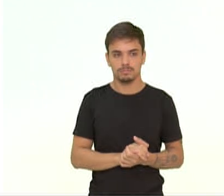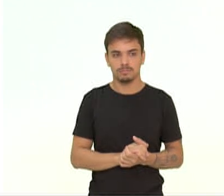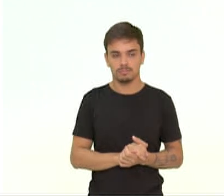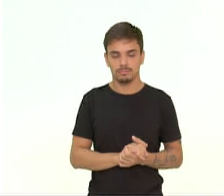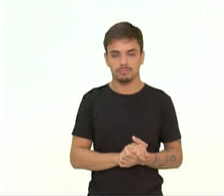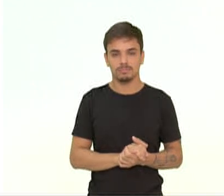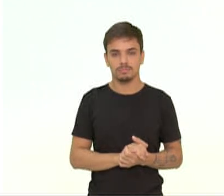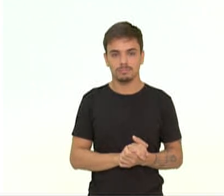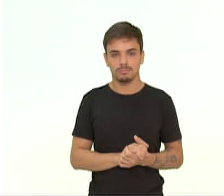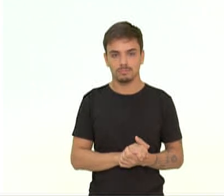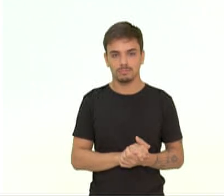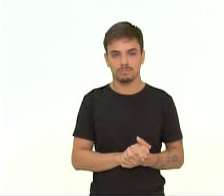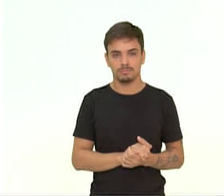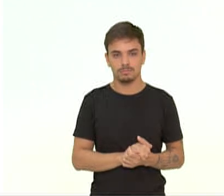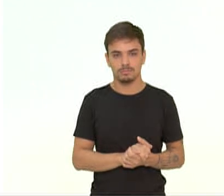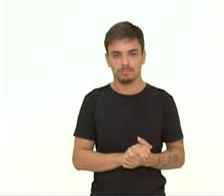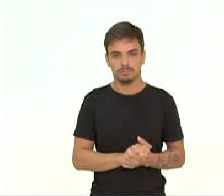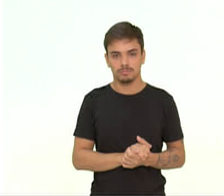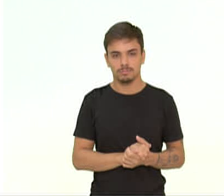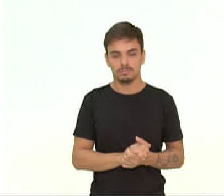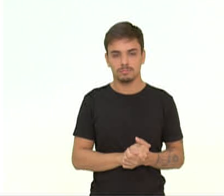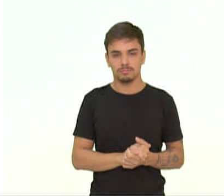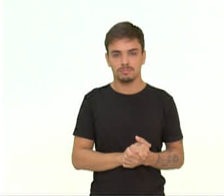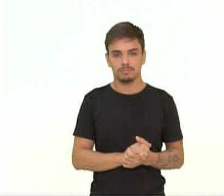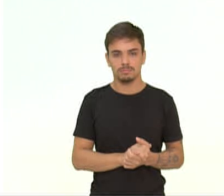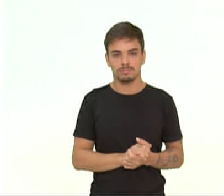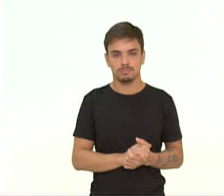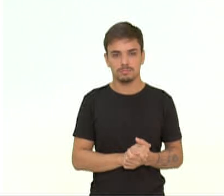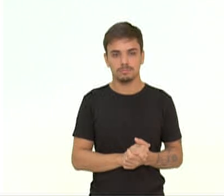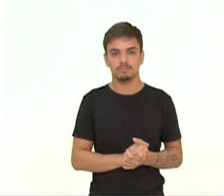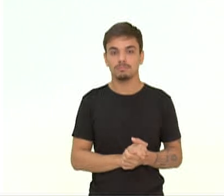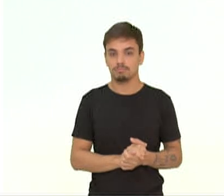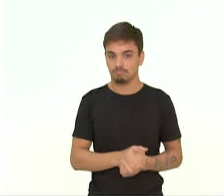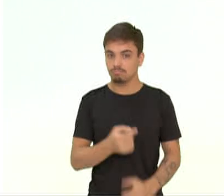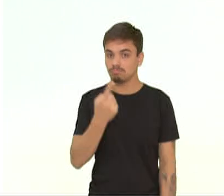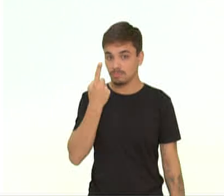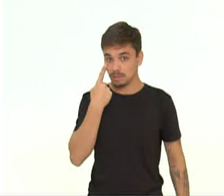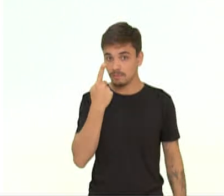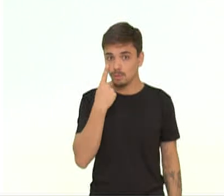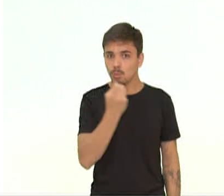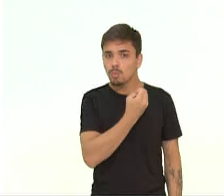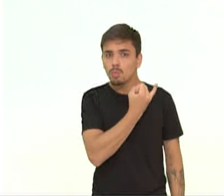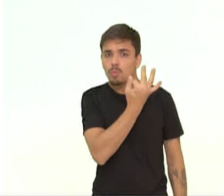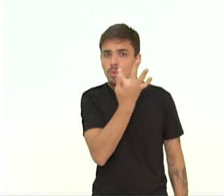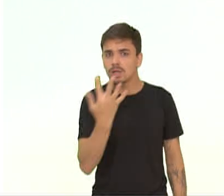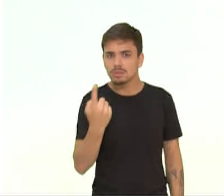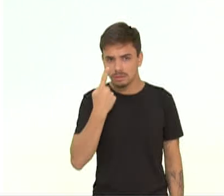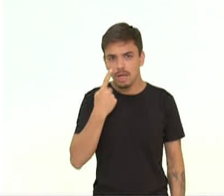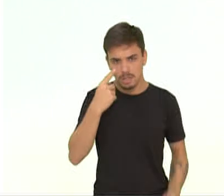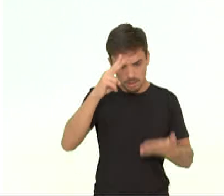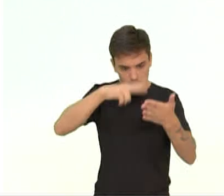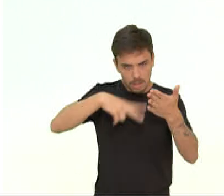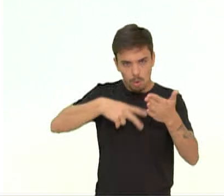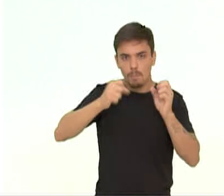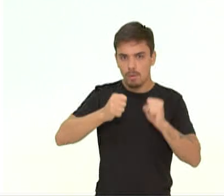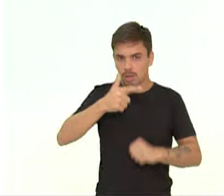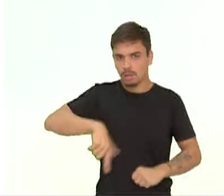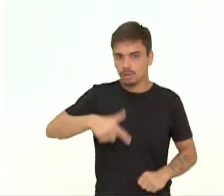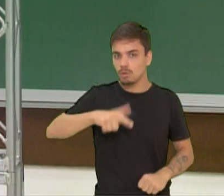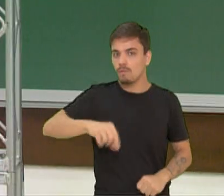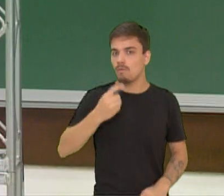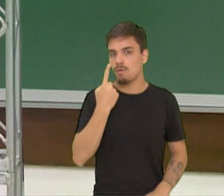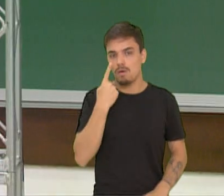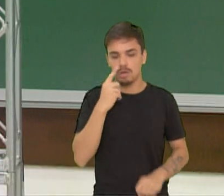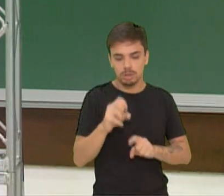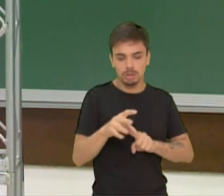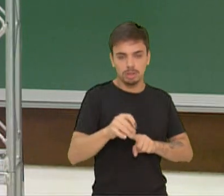ao contrário, por outro lado, diferentemente, olha quantos nós temos. Então, veja, uma dica para